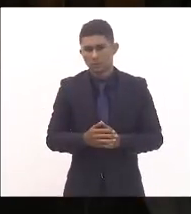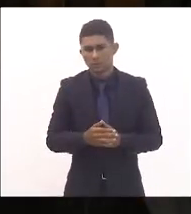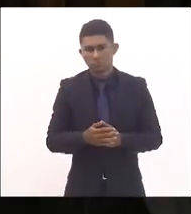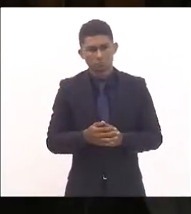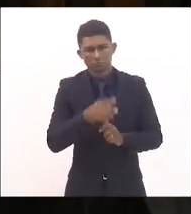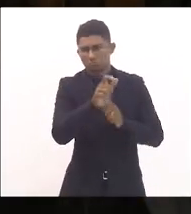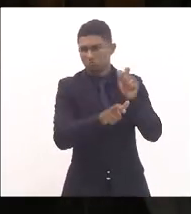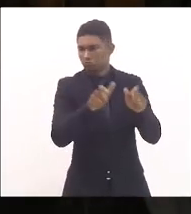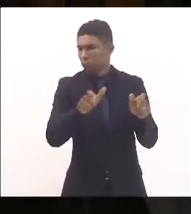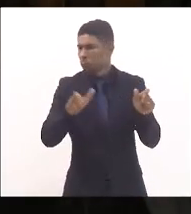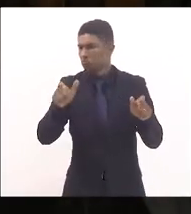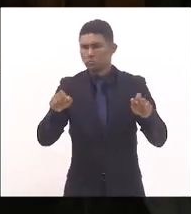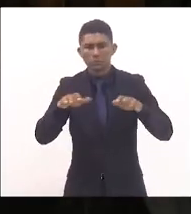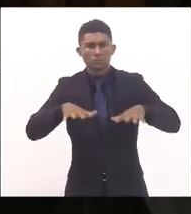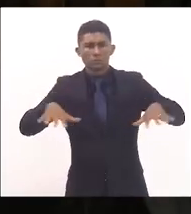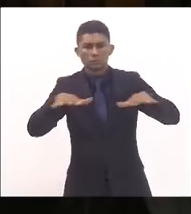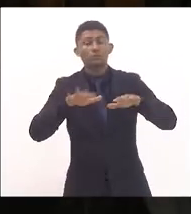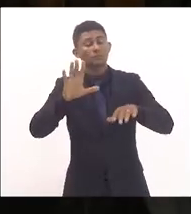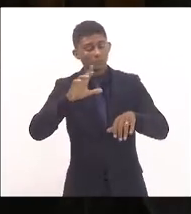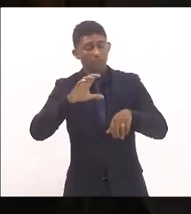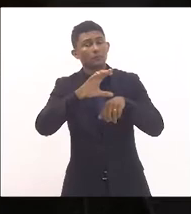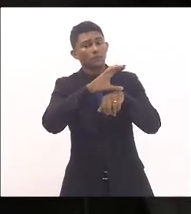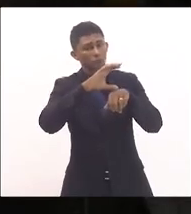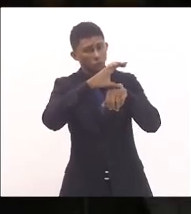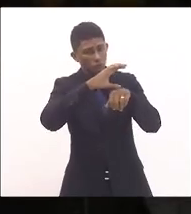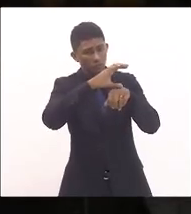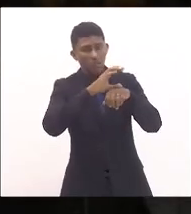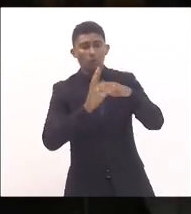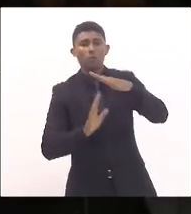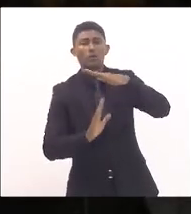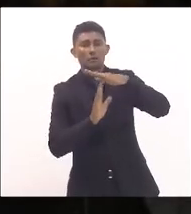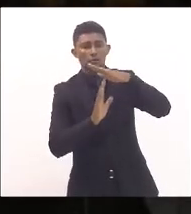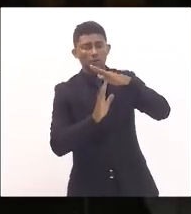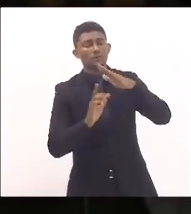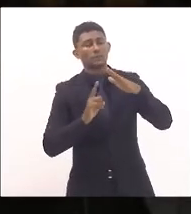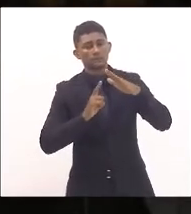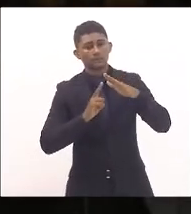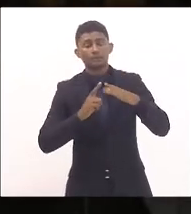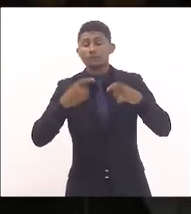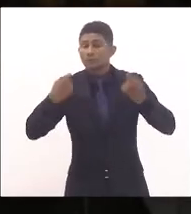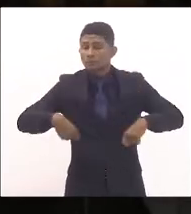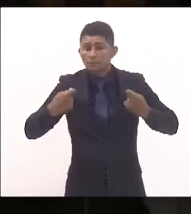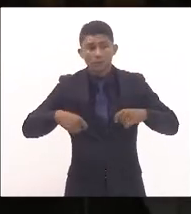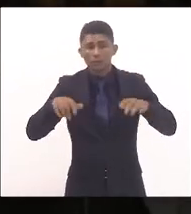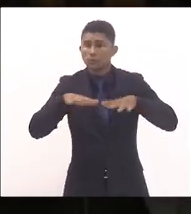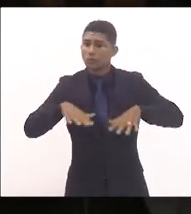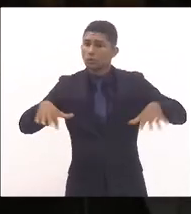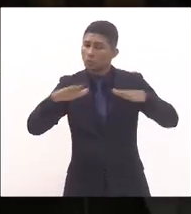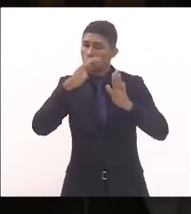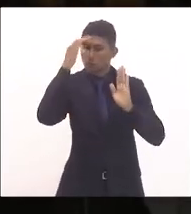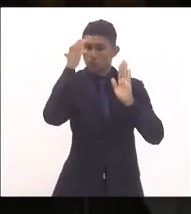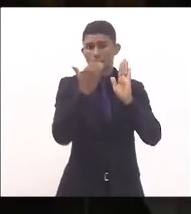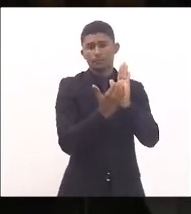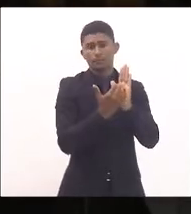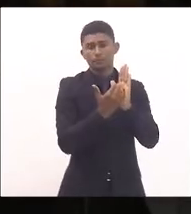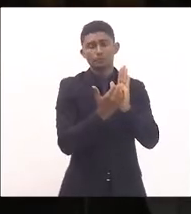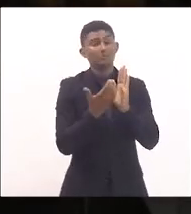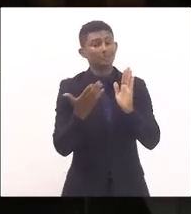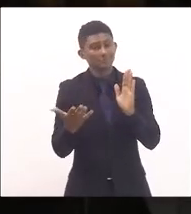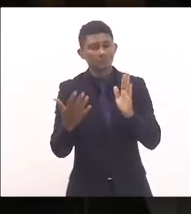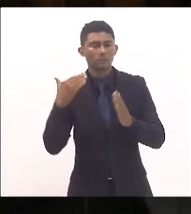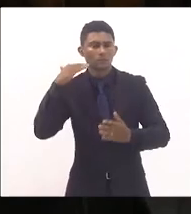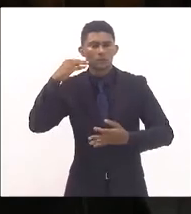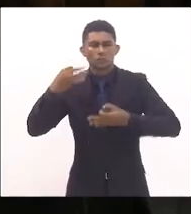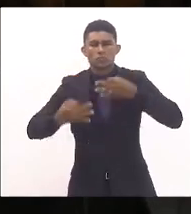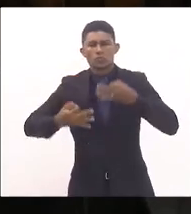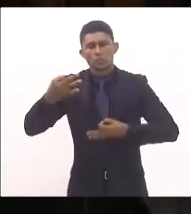Agora, a gente tem um teto constitucional estabelecido no nosso país, tem que valer para todo mundo. Tem que valer para o promotor, tem que valer para o juiz,